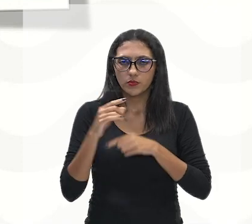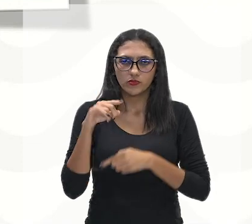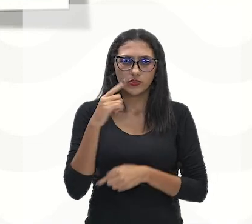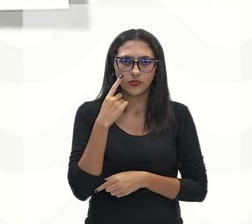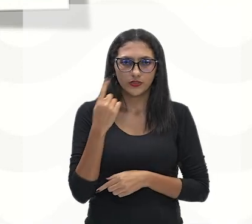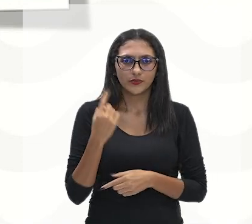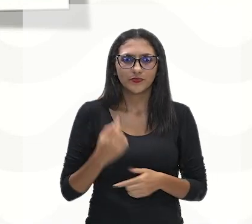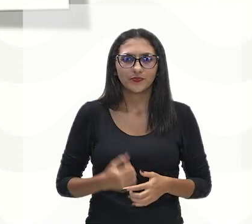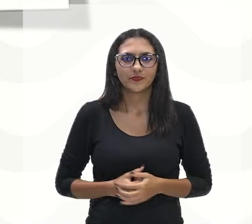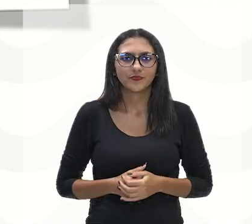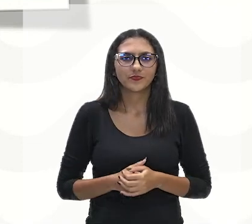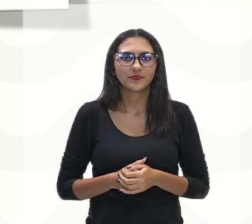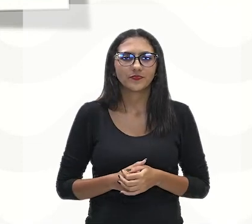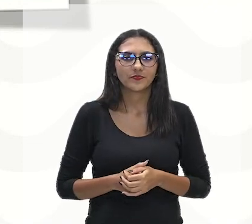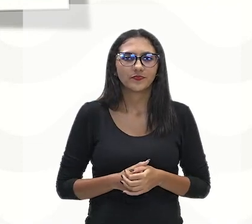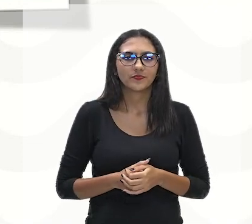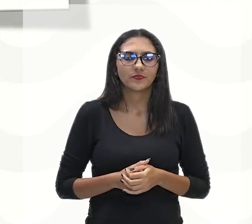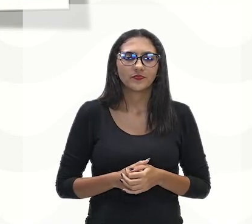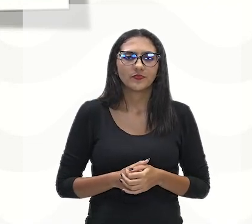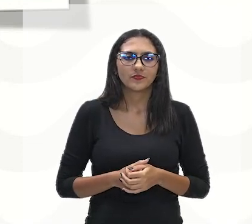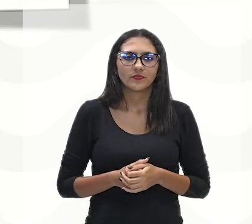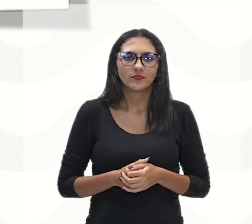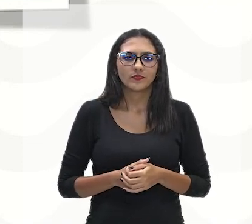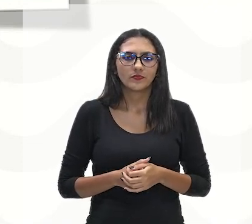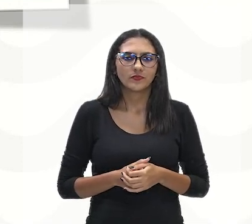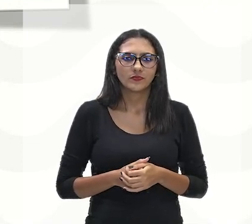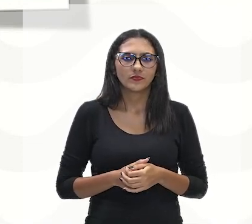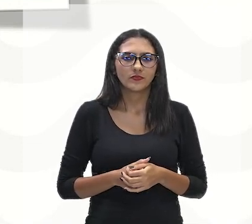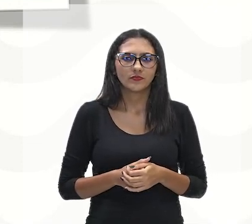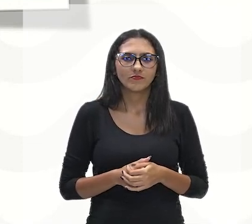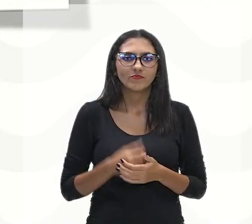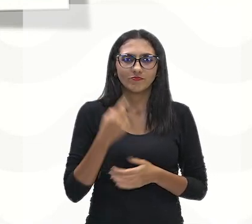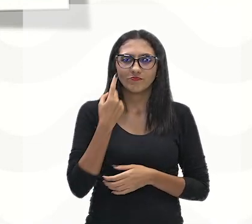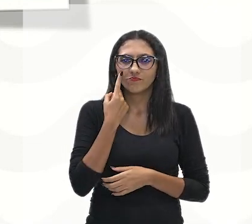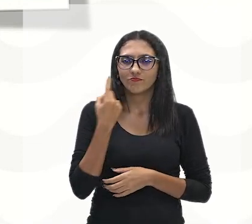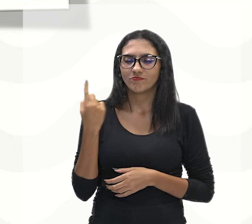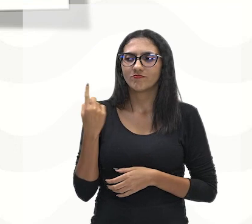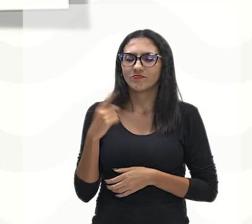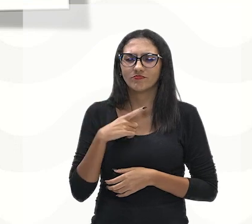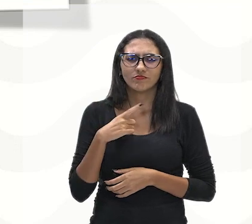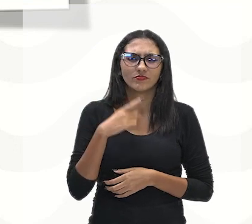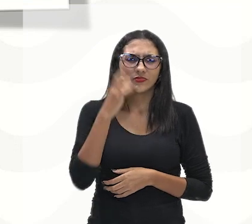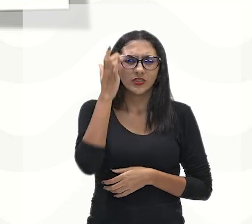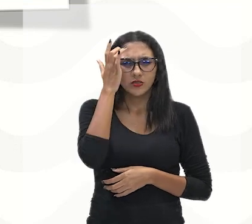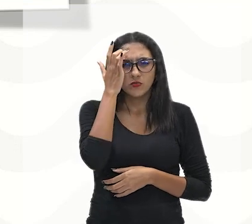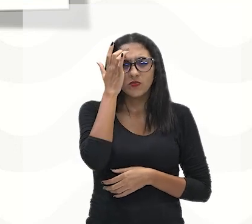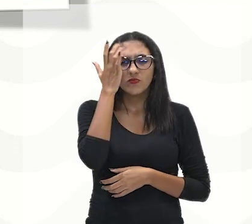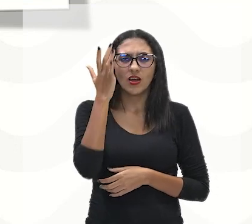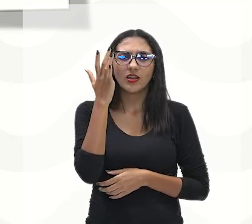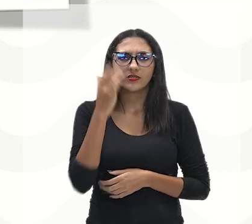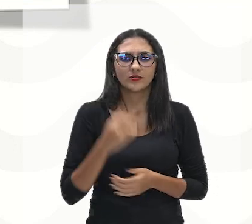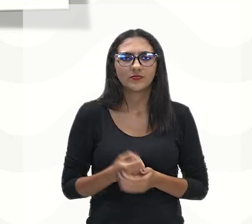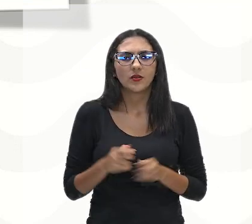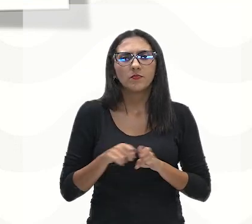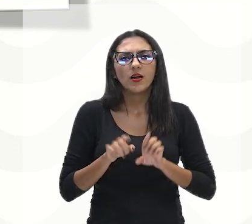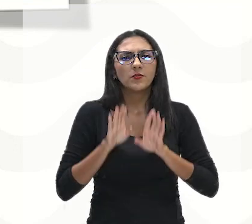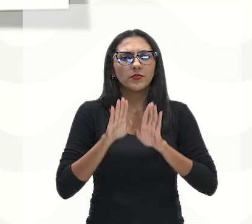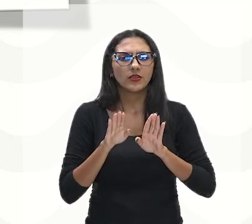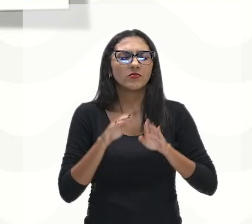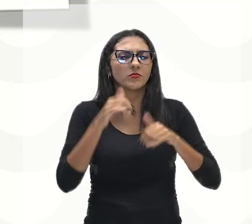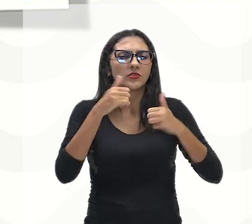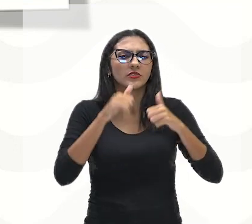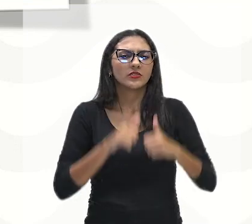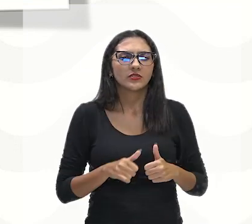esse aqui tá fácil, porque já tá o nome dele aí, né? Mas vamos analisar aqui junto. Qual gênero textual